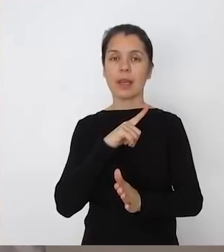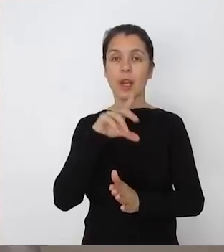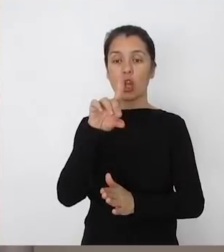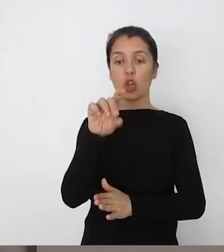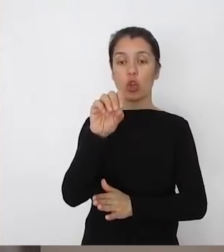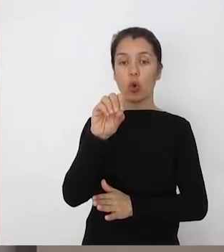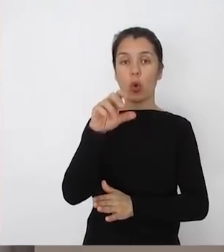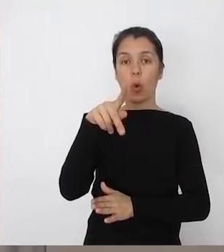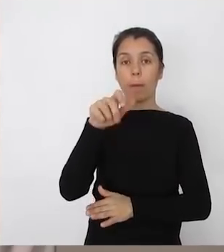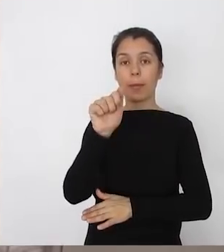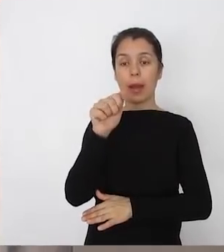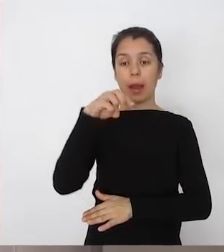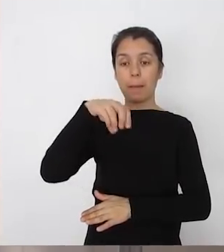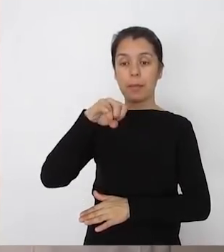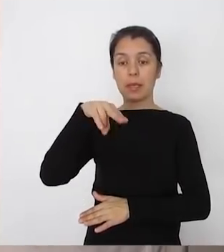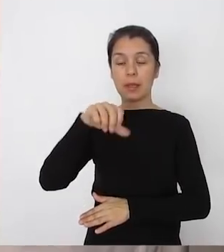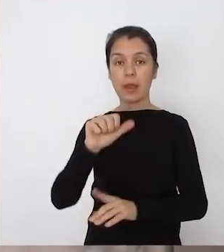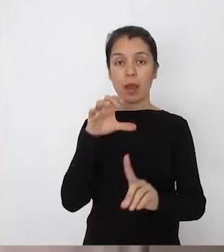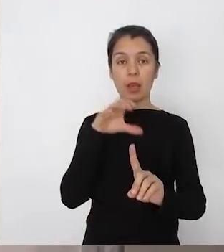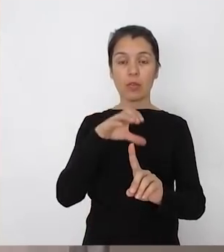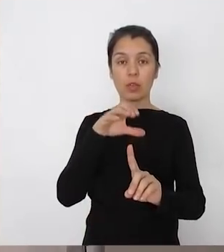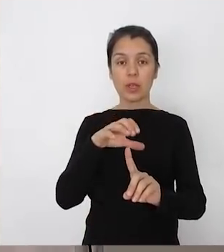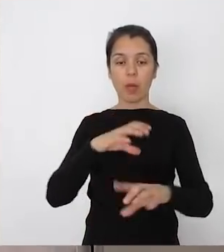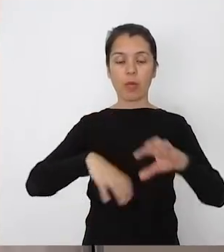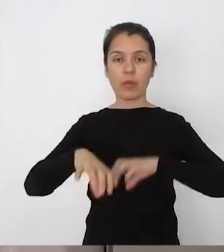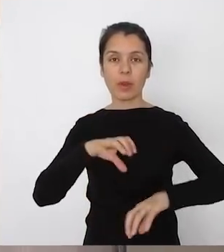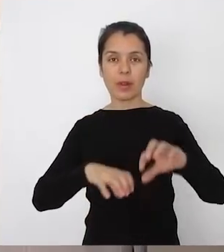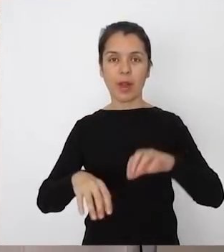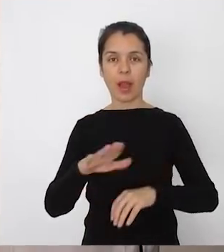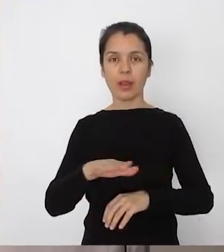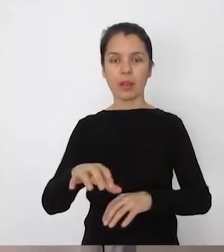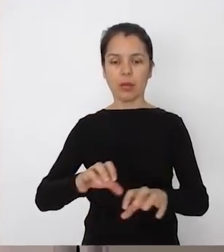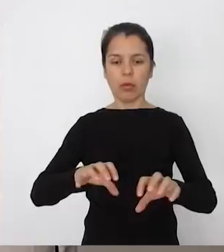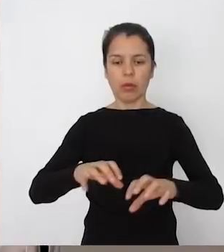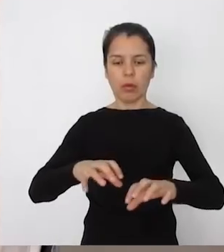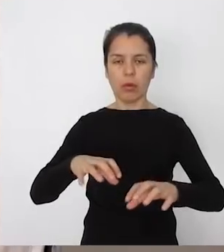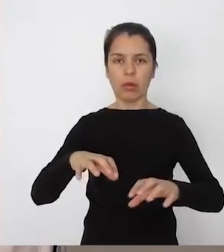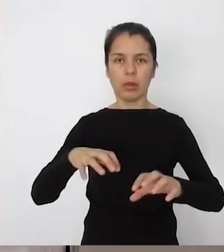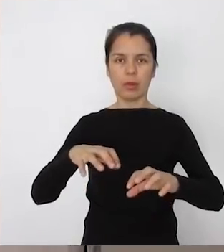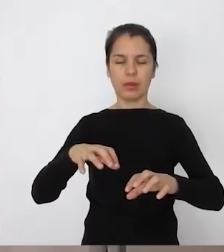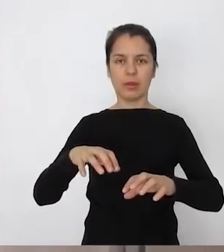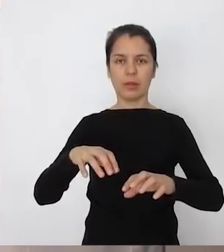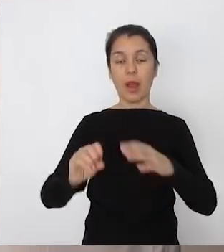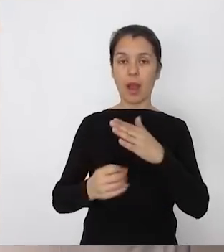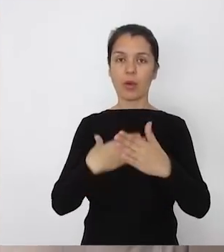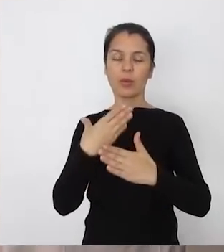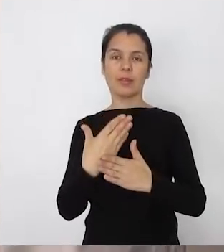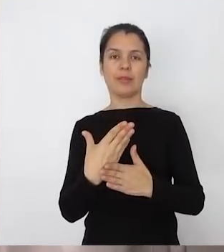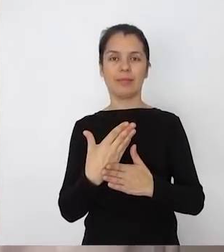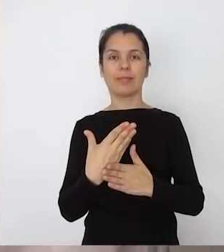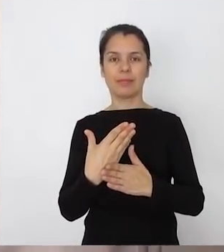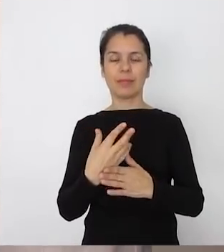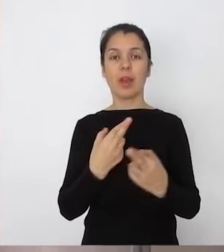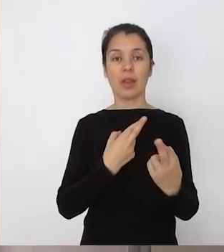melhora significativamente a questão da inibição do surto, mas também vai prejudicar em outras instâncias,